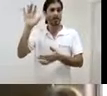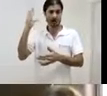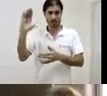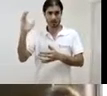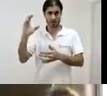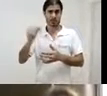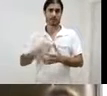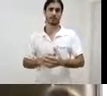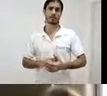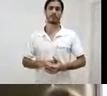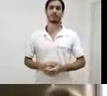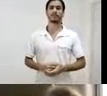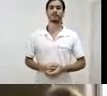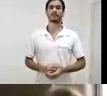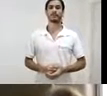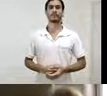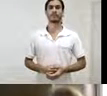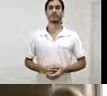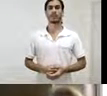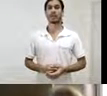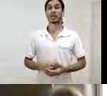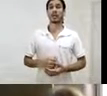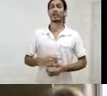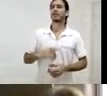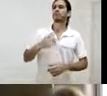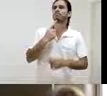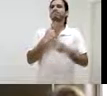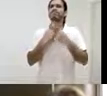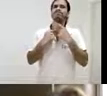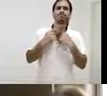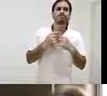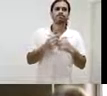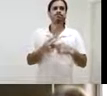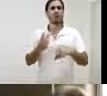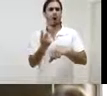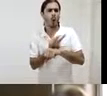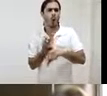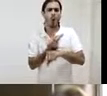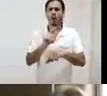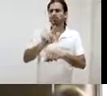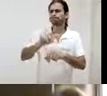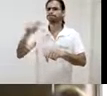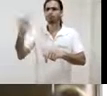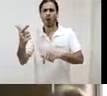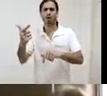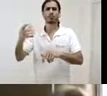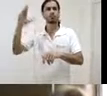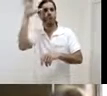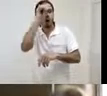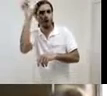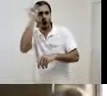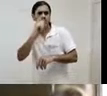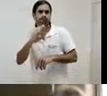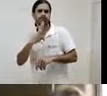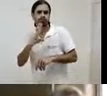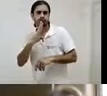e começa a reivindicar outras formas de produção de conhecimento, outras formas de fazer ciência, de